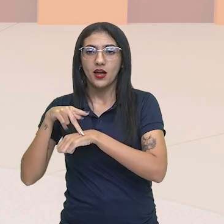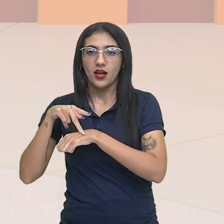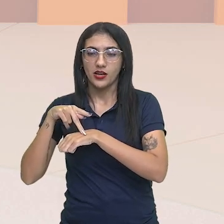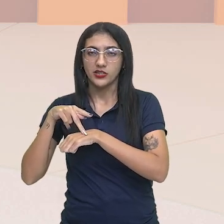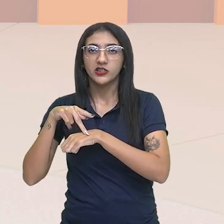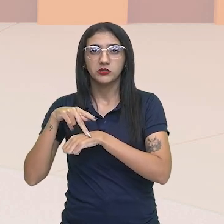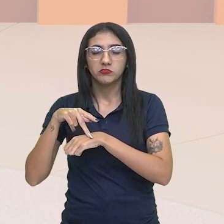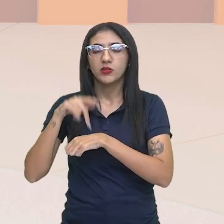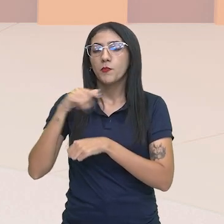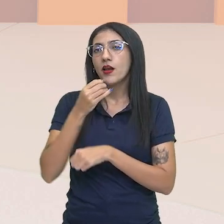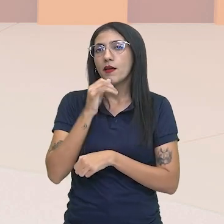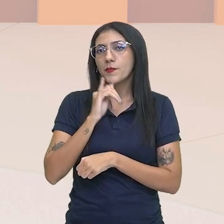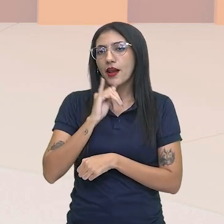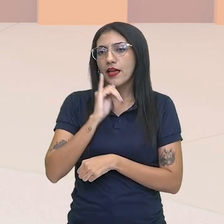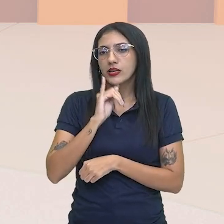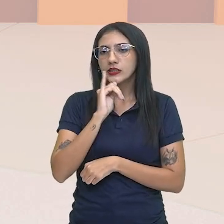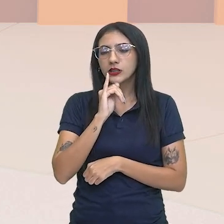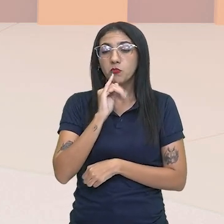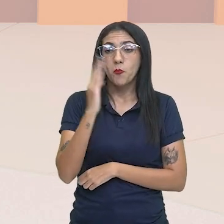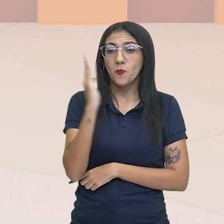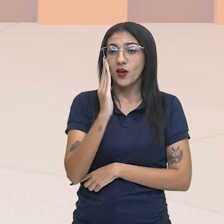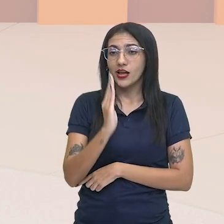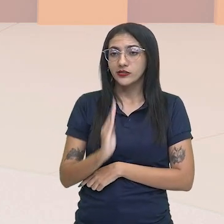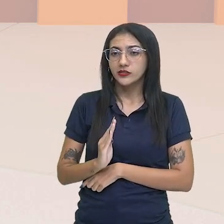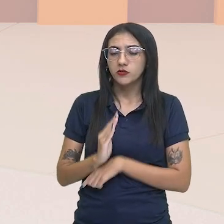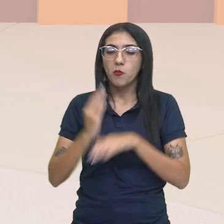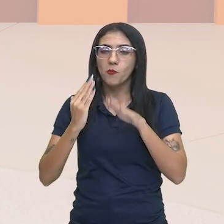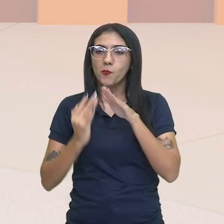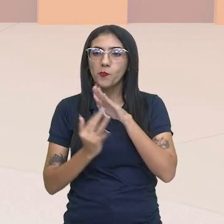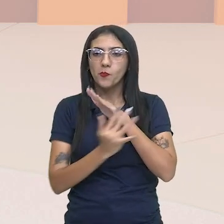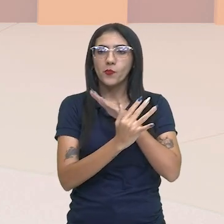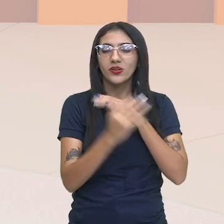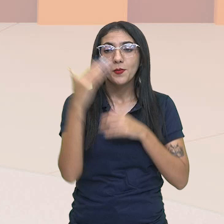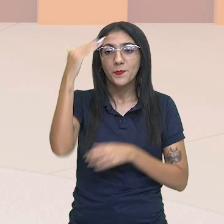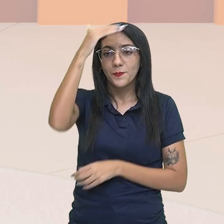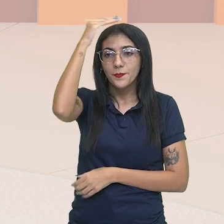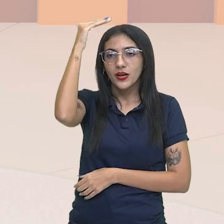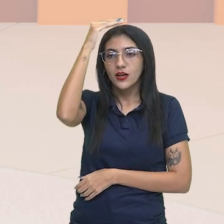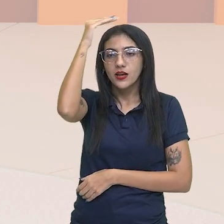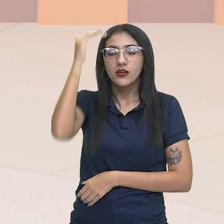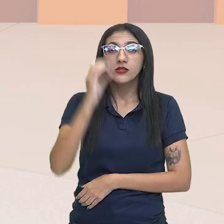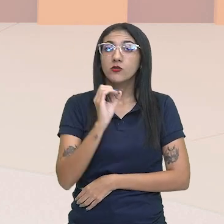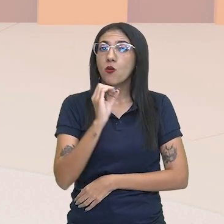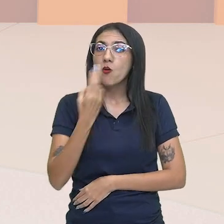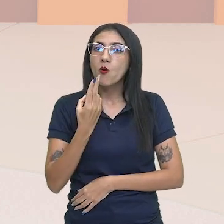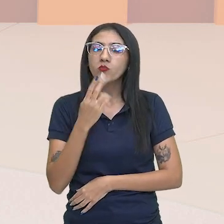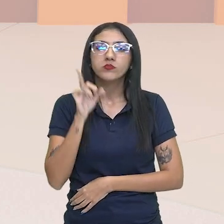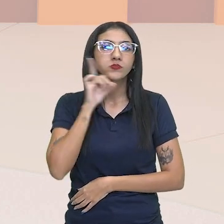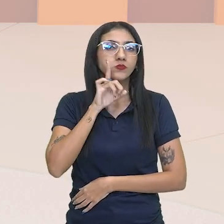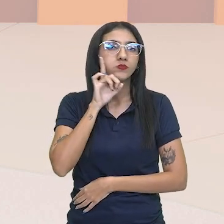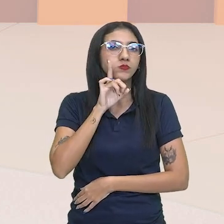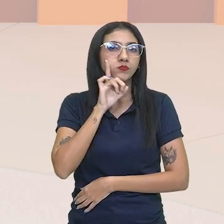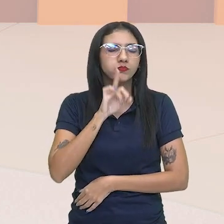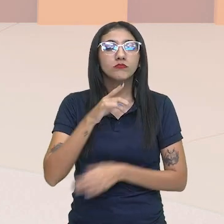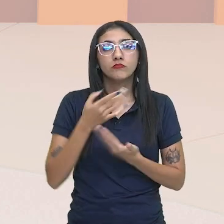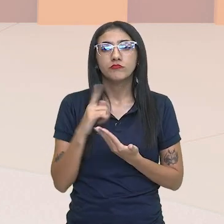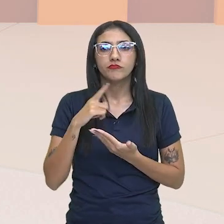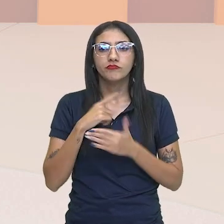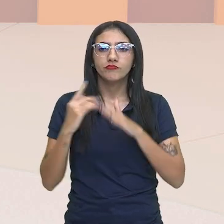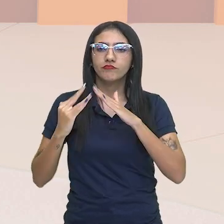Ele vai sair do Brasil e vai ali, por exemplo, para o México ou para os Estados Unidos. Então, a gente tem esse